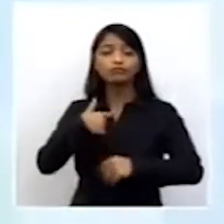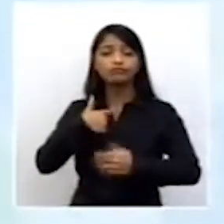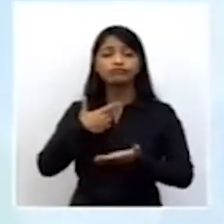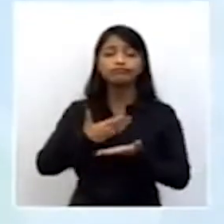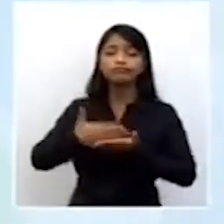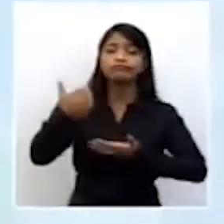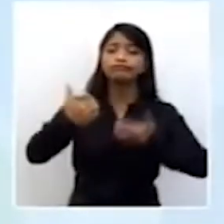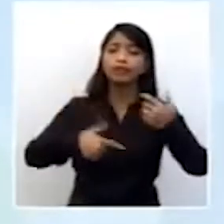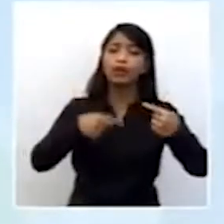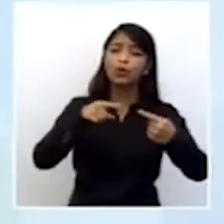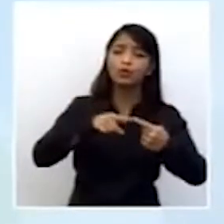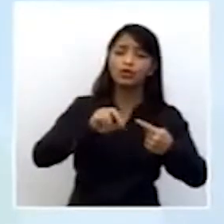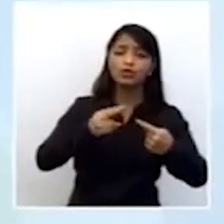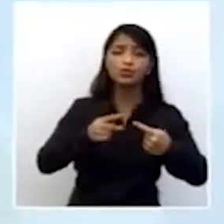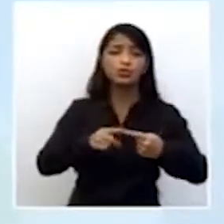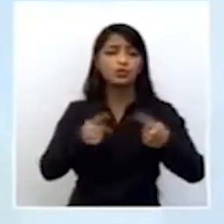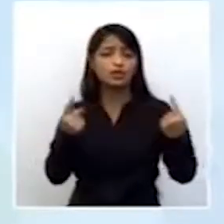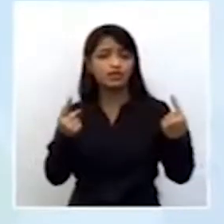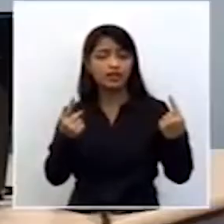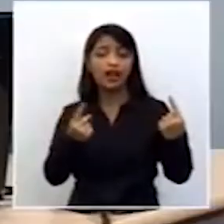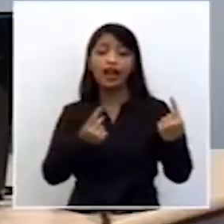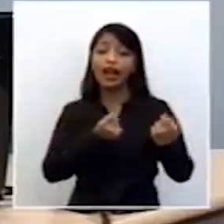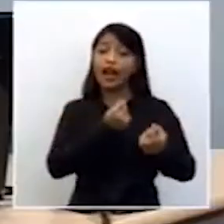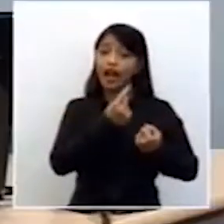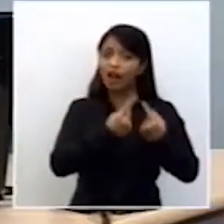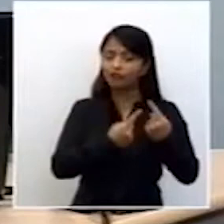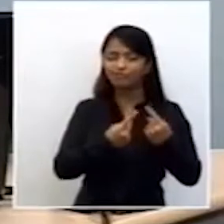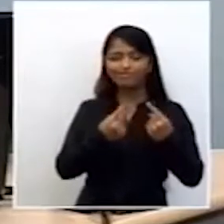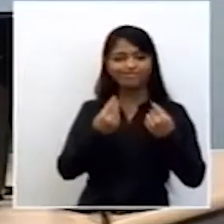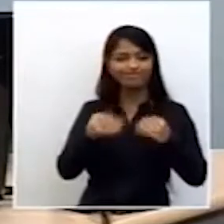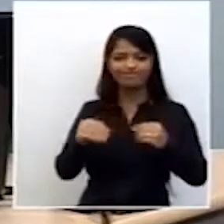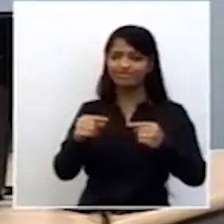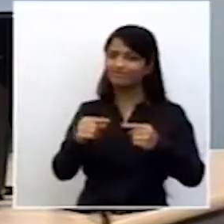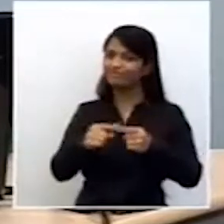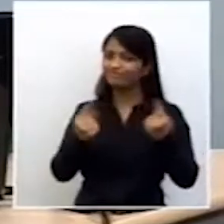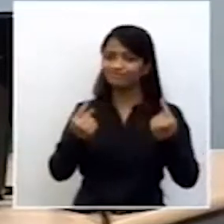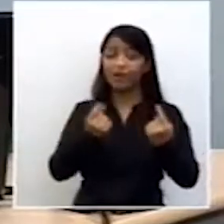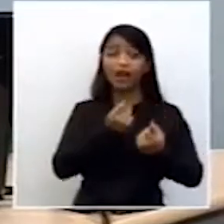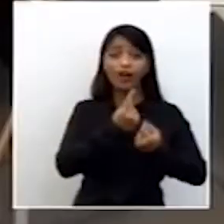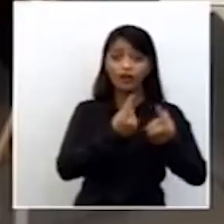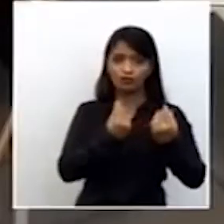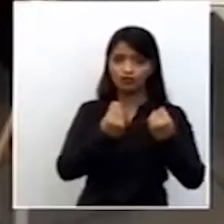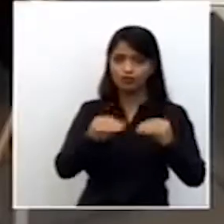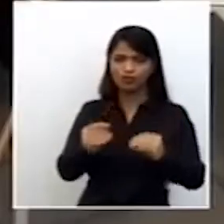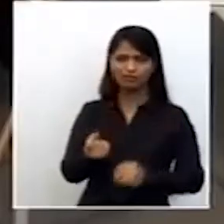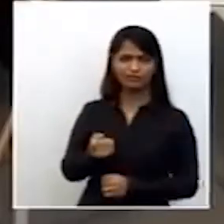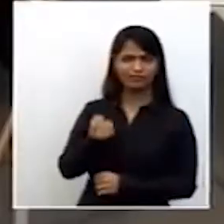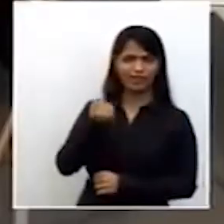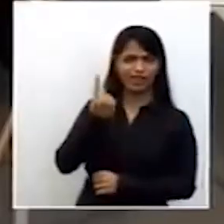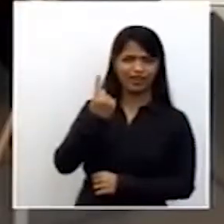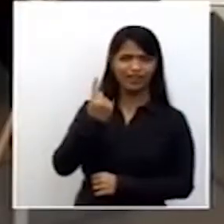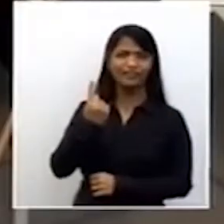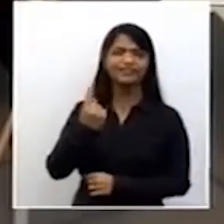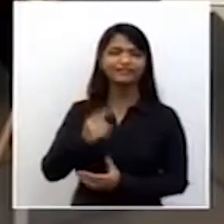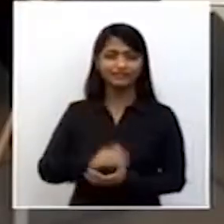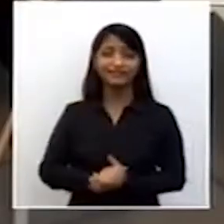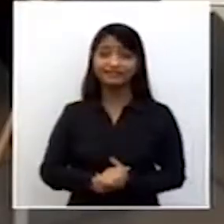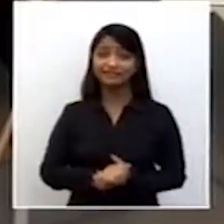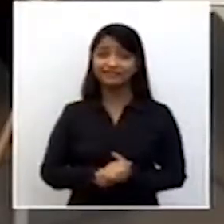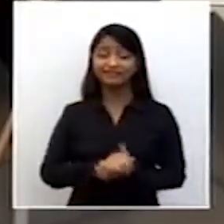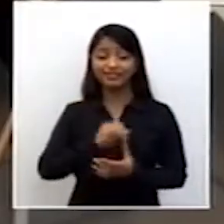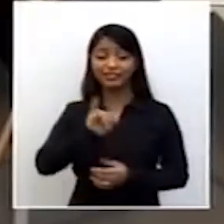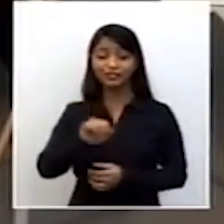inadequado? Inadequado, alguns colocaram achou engraçado, estranho. Estranho, a Júlia colocou que